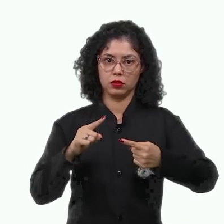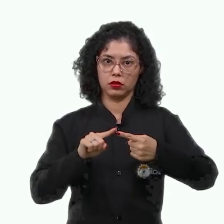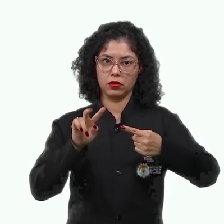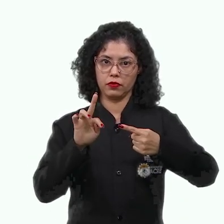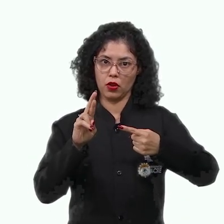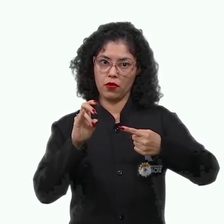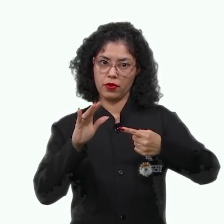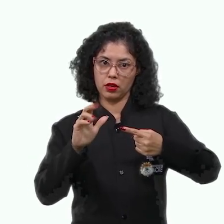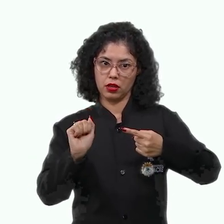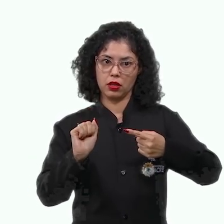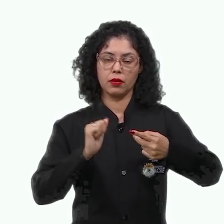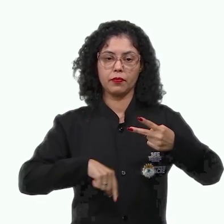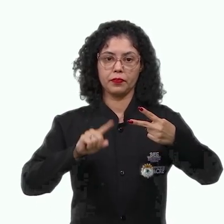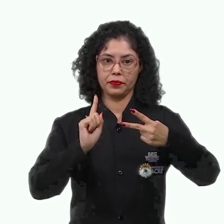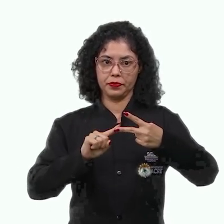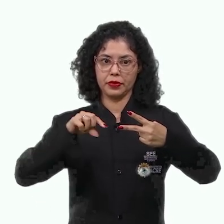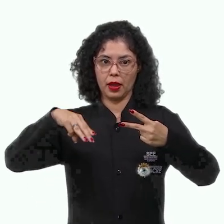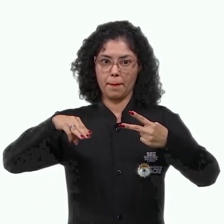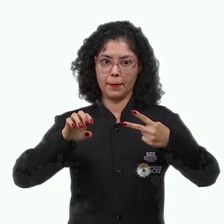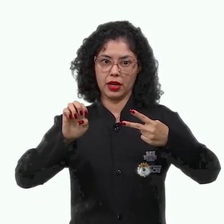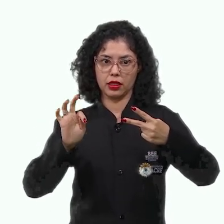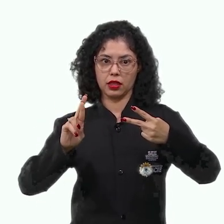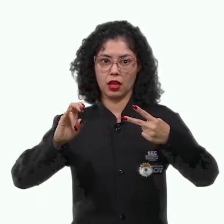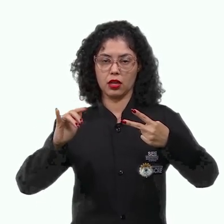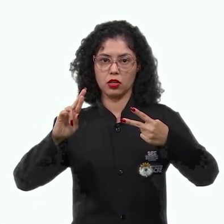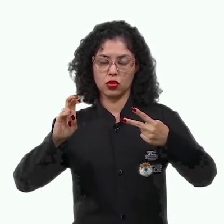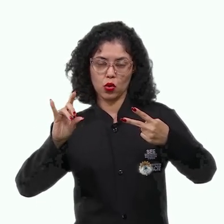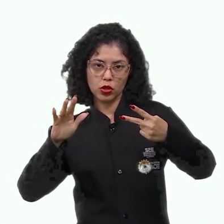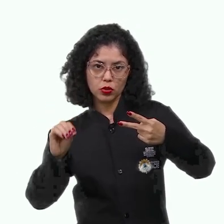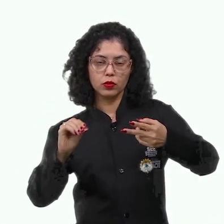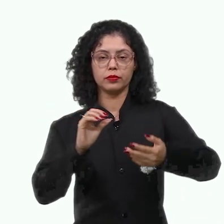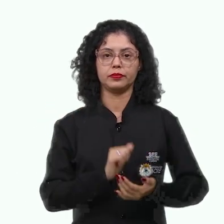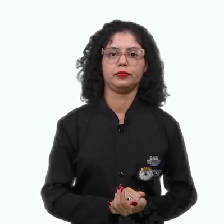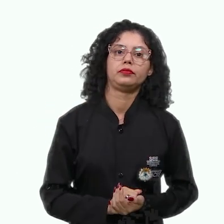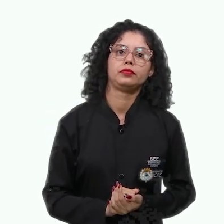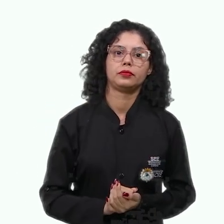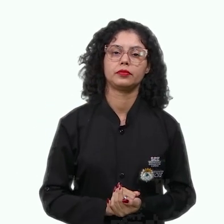Beauveria bassiana e a Metarhizium